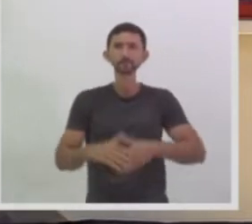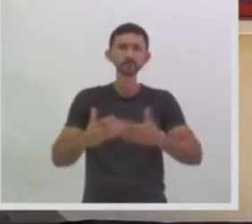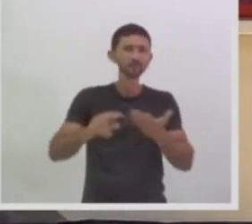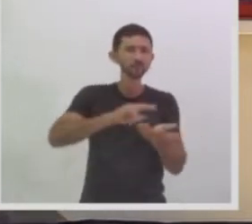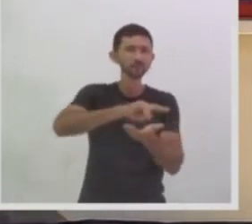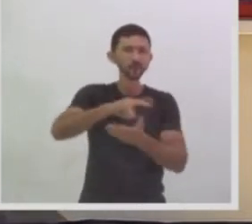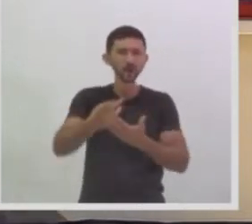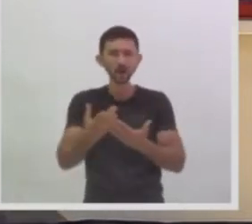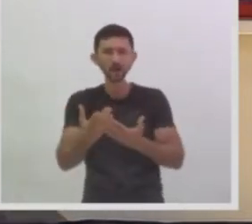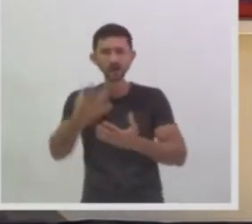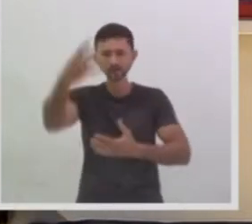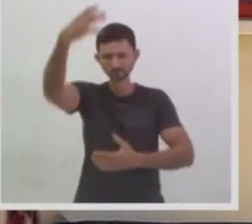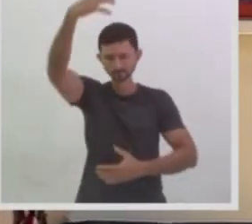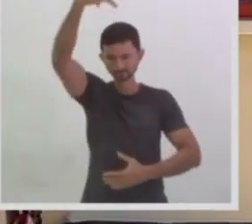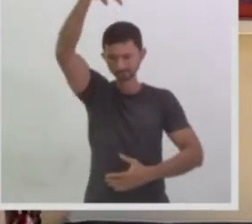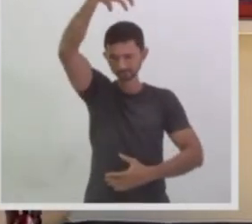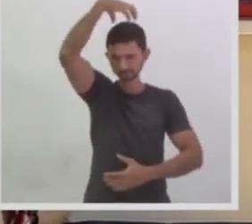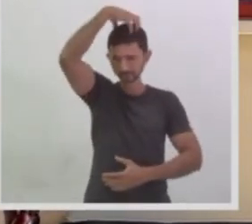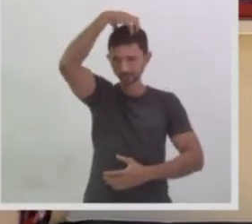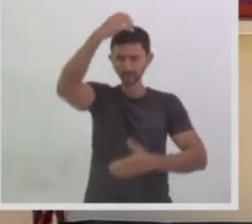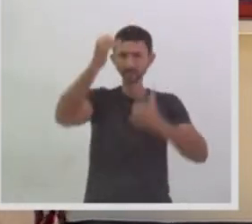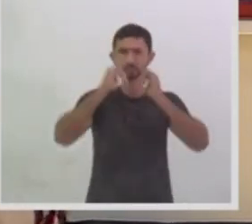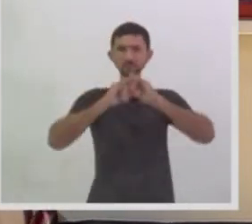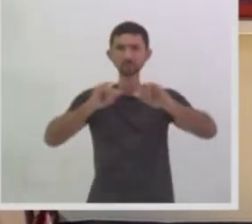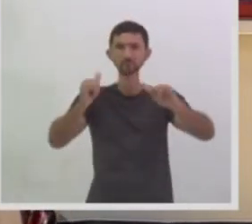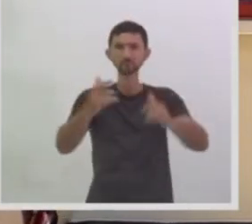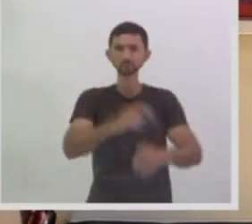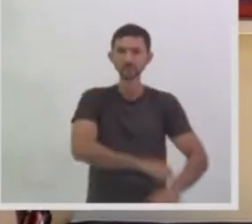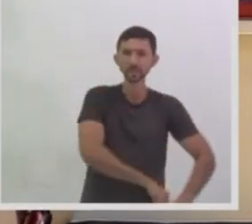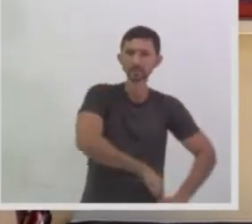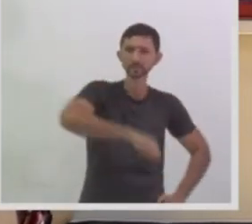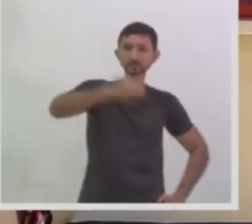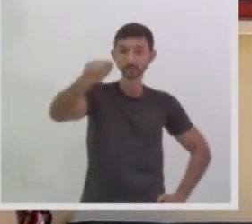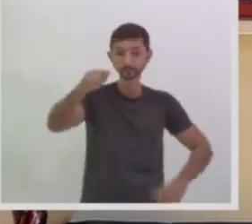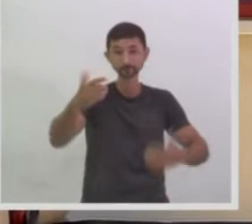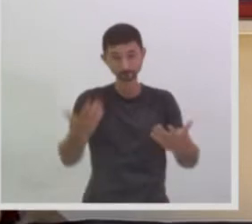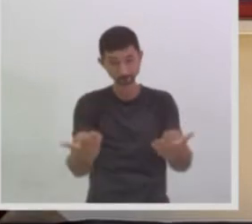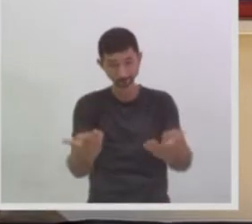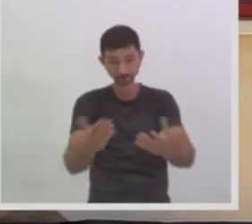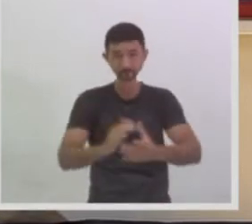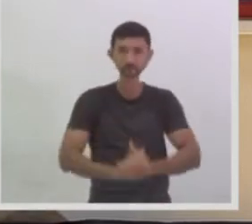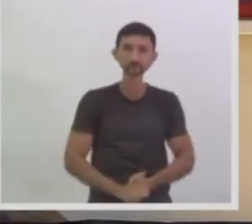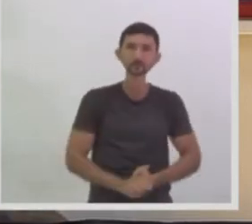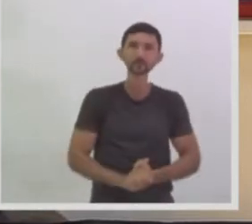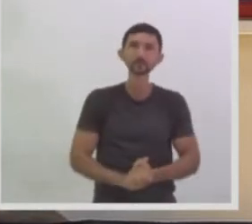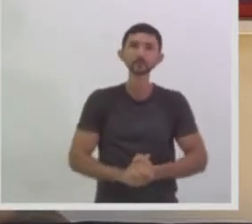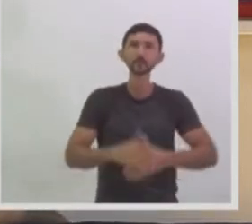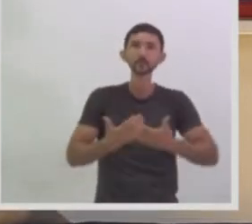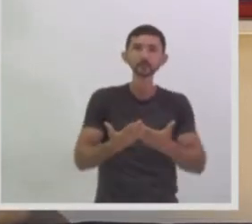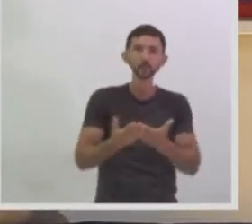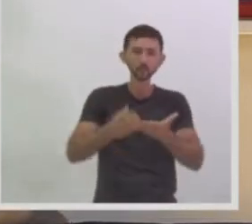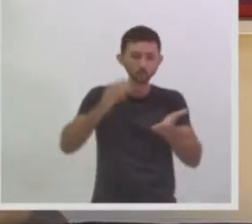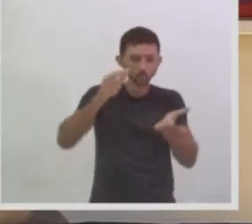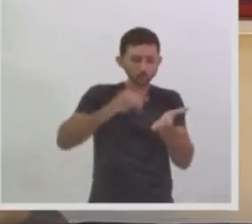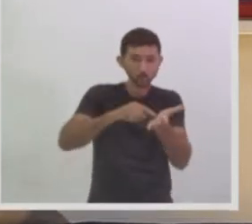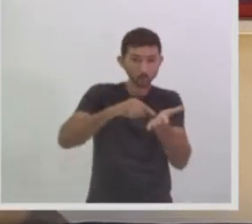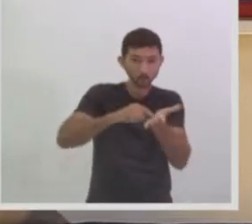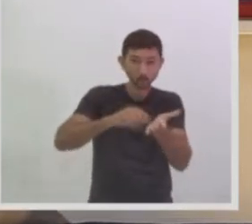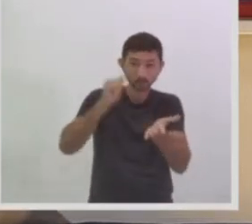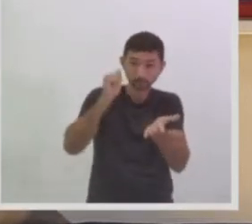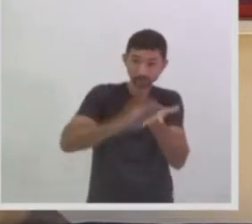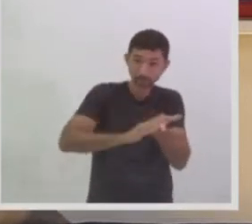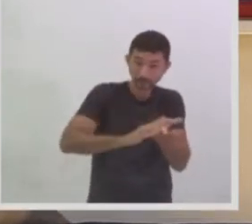o imperador proclamou a independência e assim por diante. Então, esse tipo de registro parece